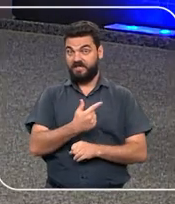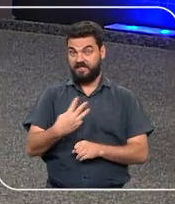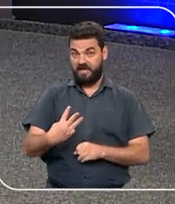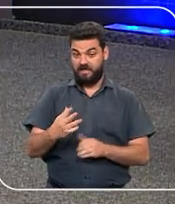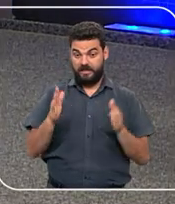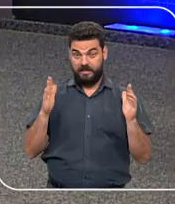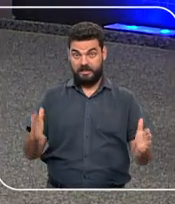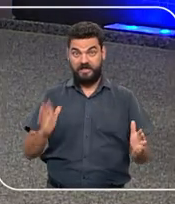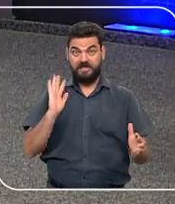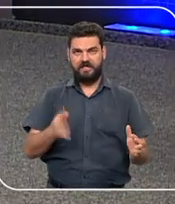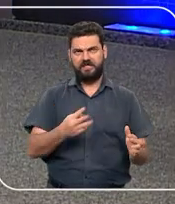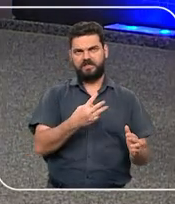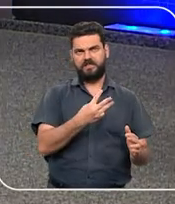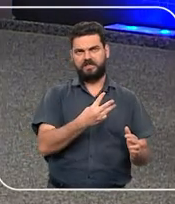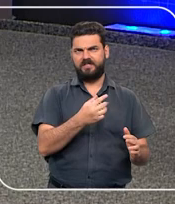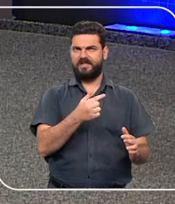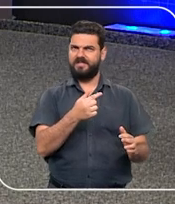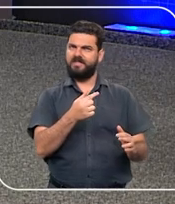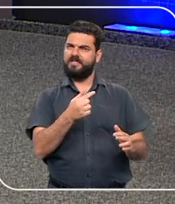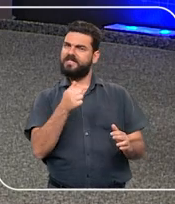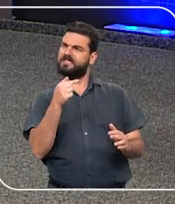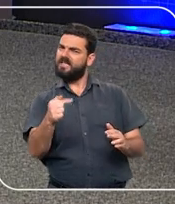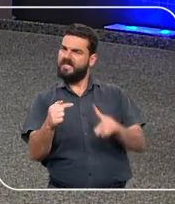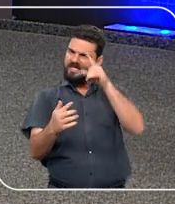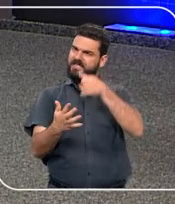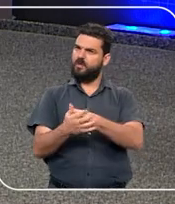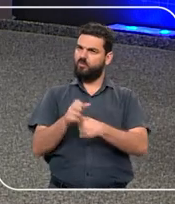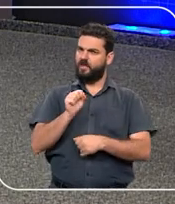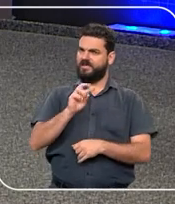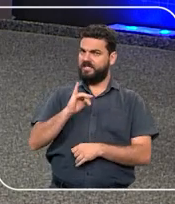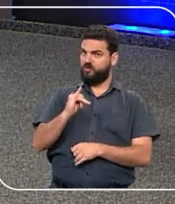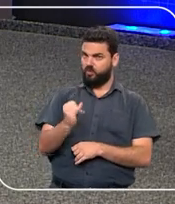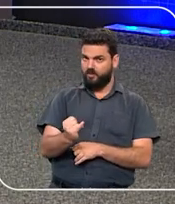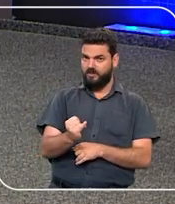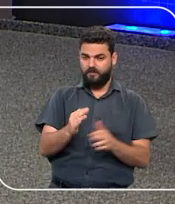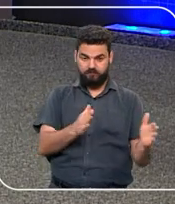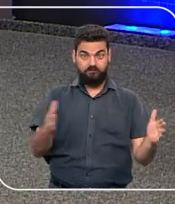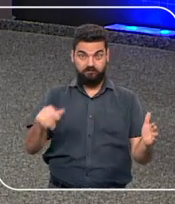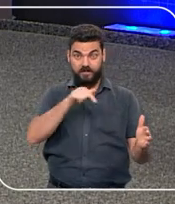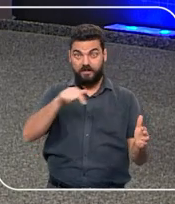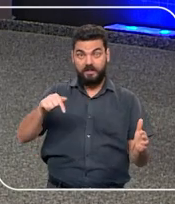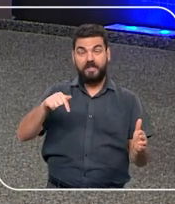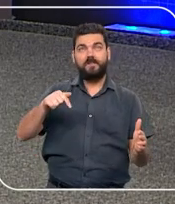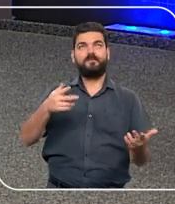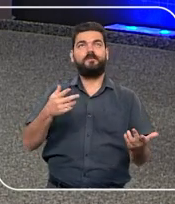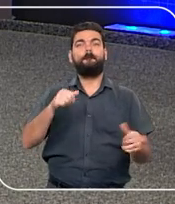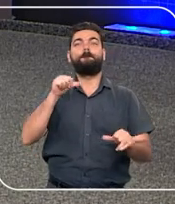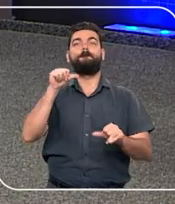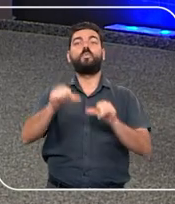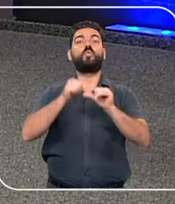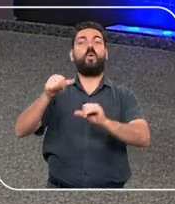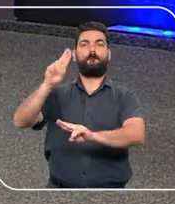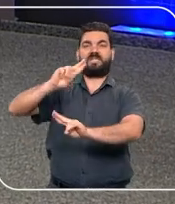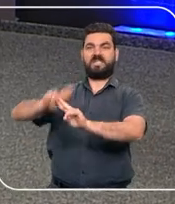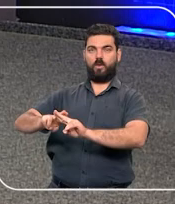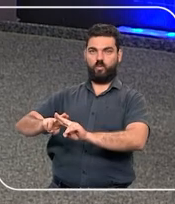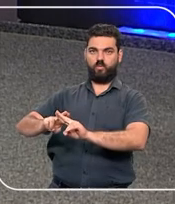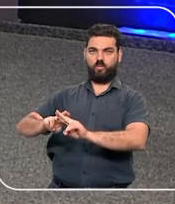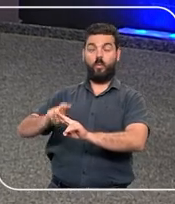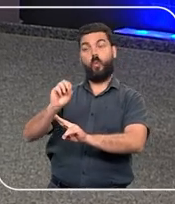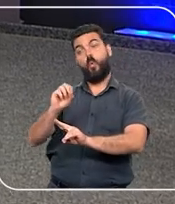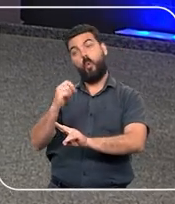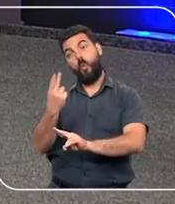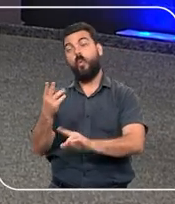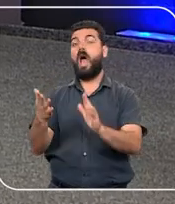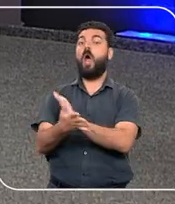de 2023 das 377 decisões do Superior Tribunal de Justiça que rogaram a prisão